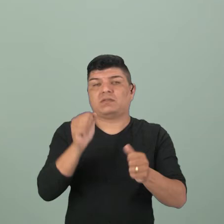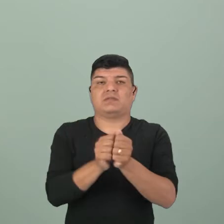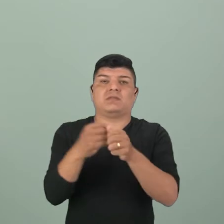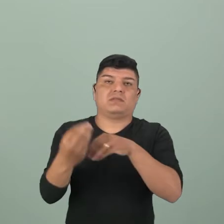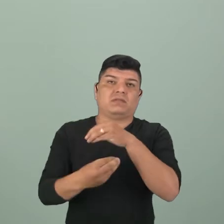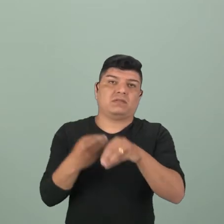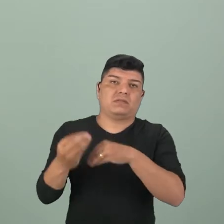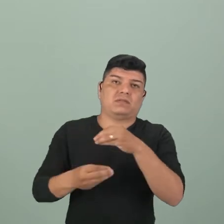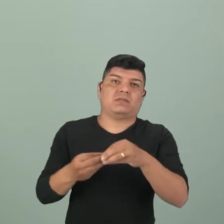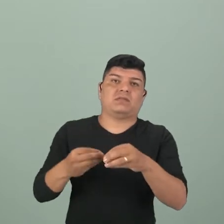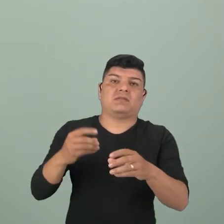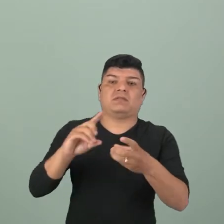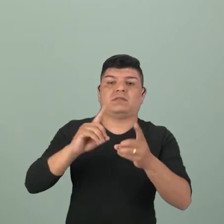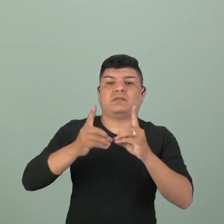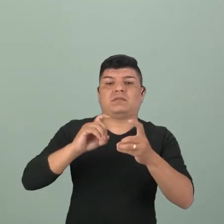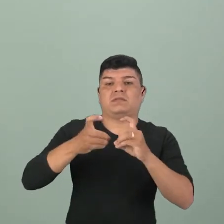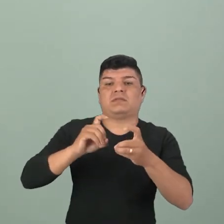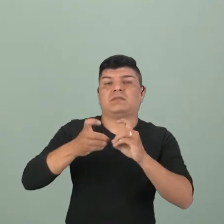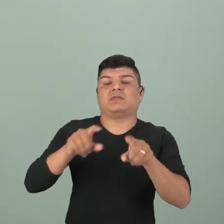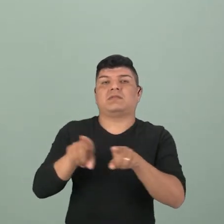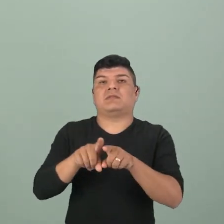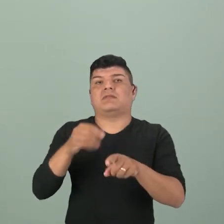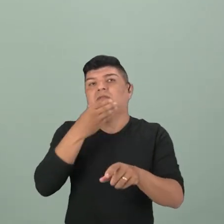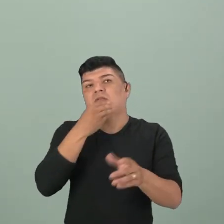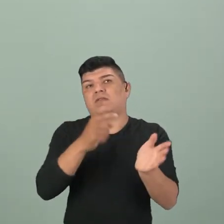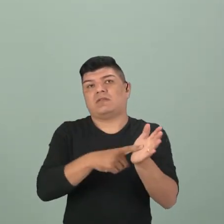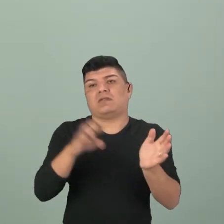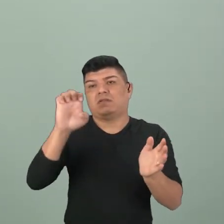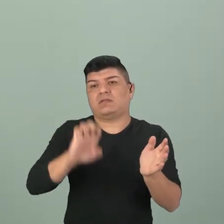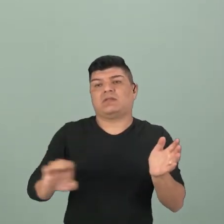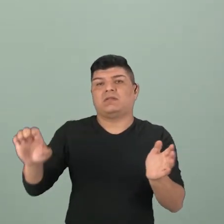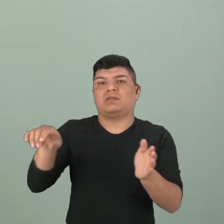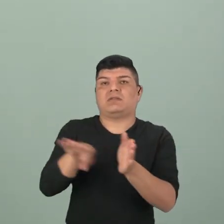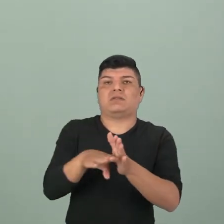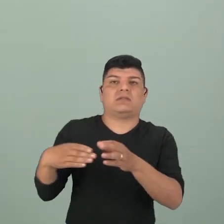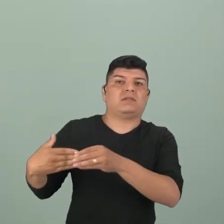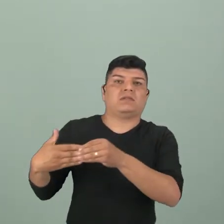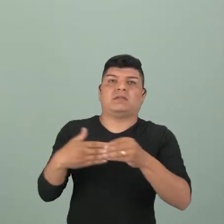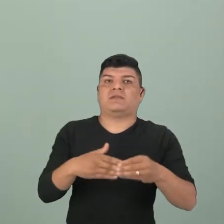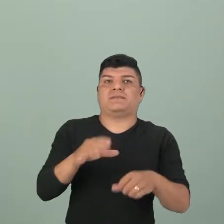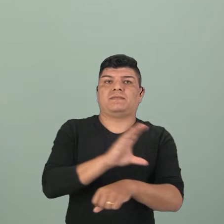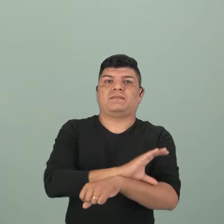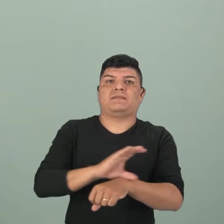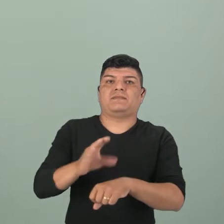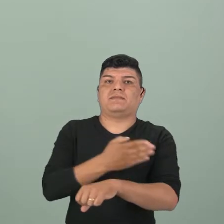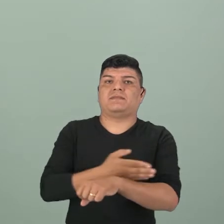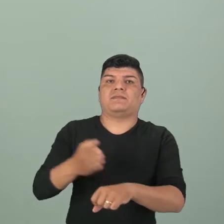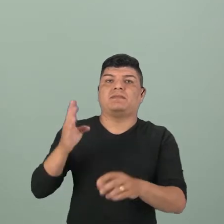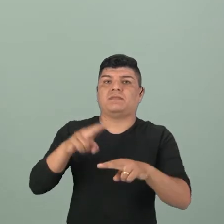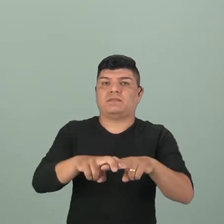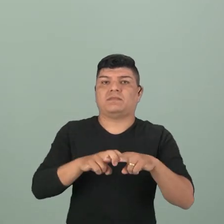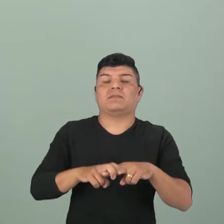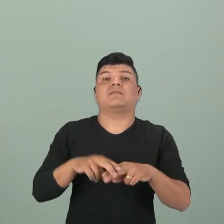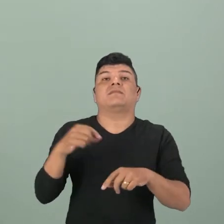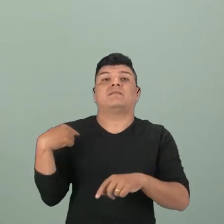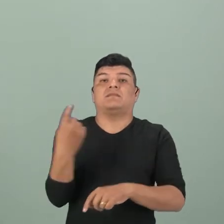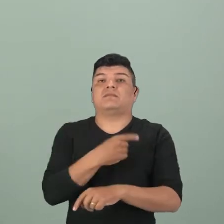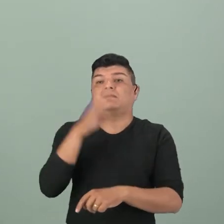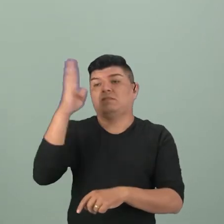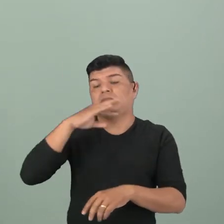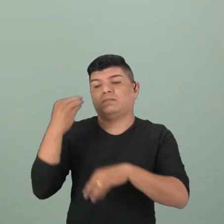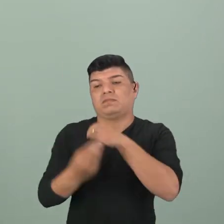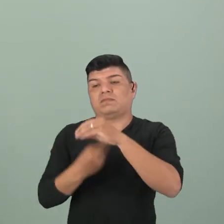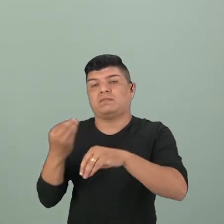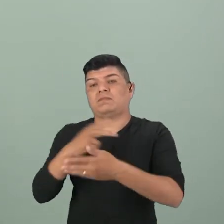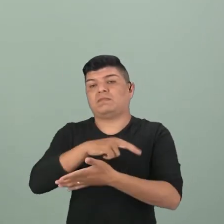né? O europeu também, o branco também trouxe a sua cultura e mantiveram isso no Brasil. Por isso que nós somos uma nação tão